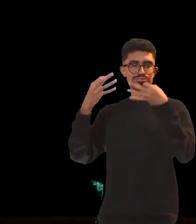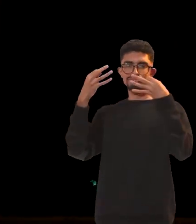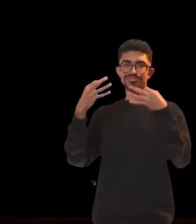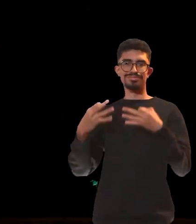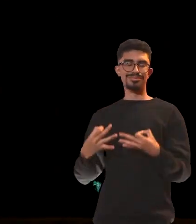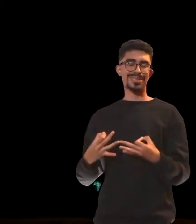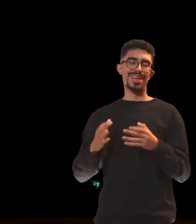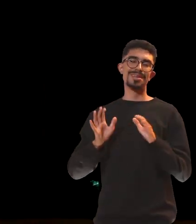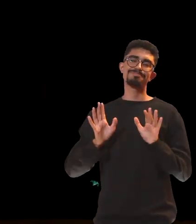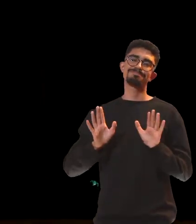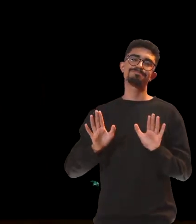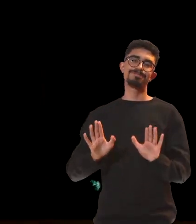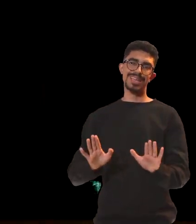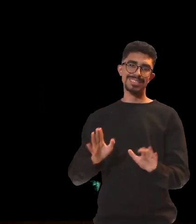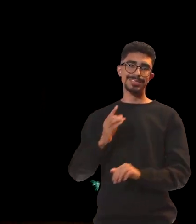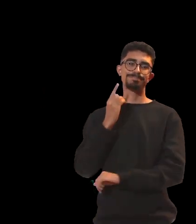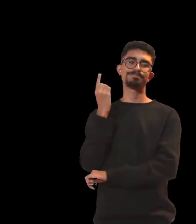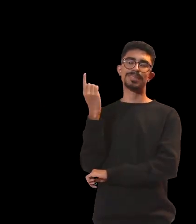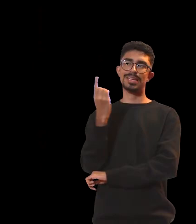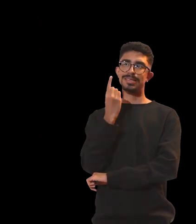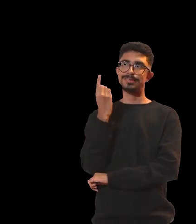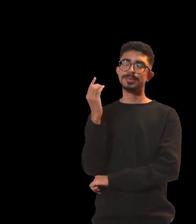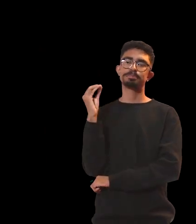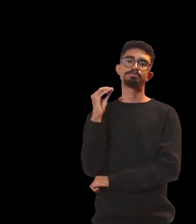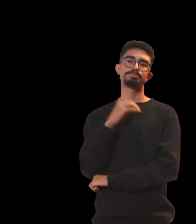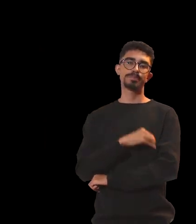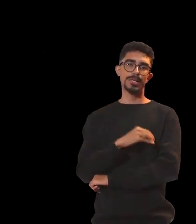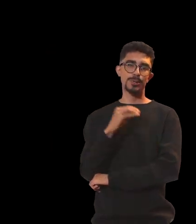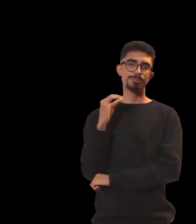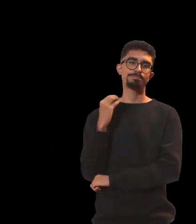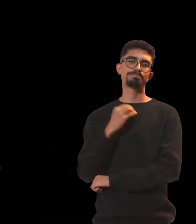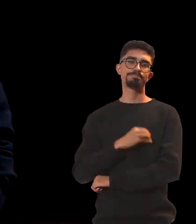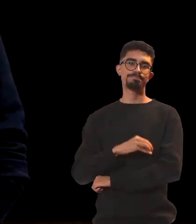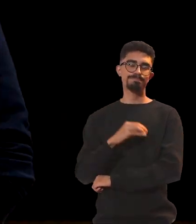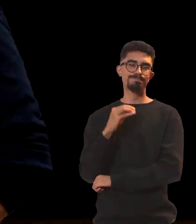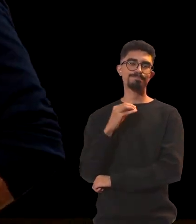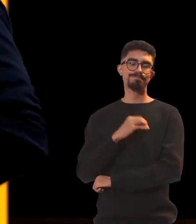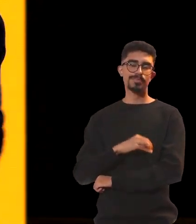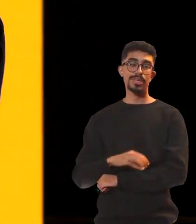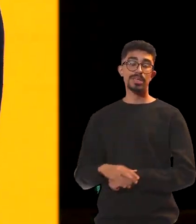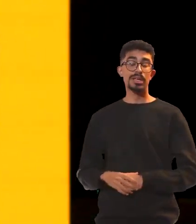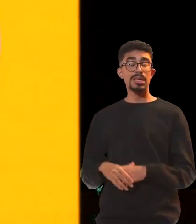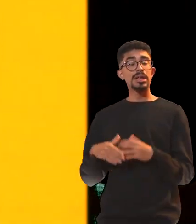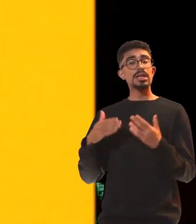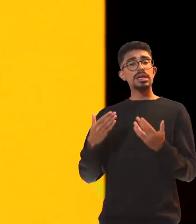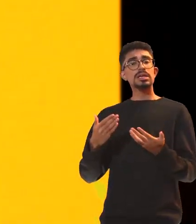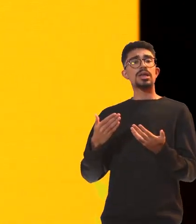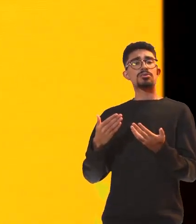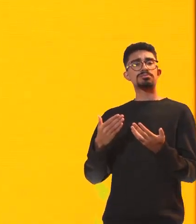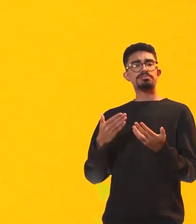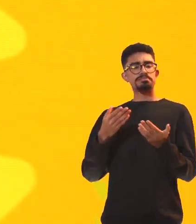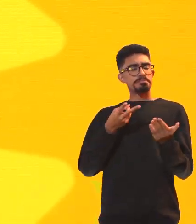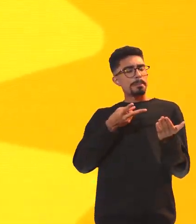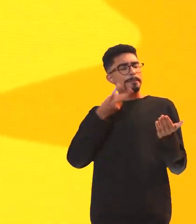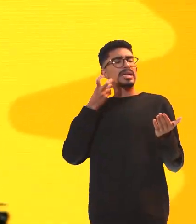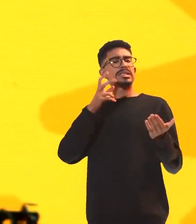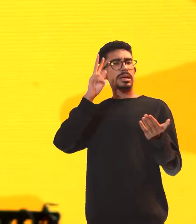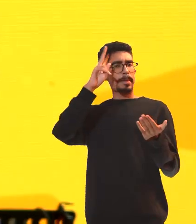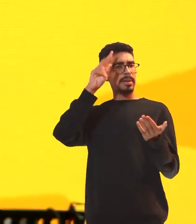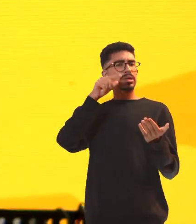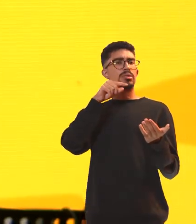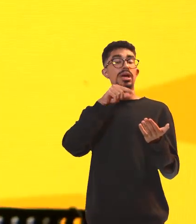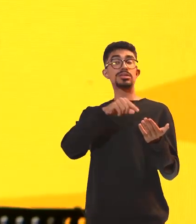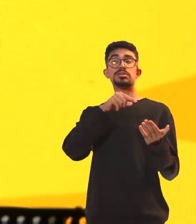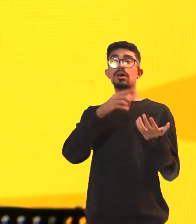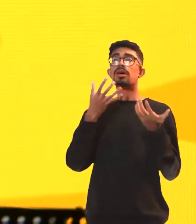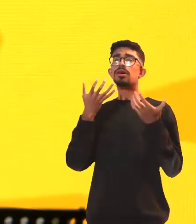erro foi muito, muito grave na sua história. E olhando para essa história, meus irmãos, eu